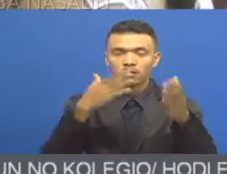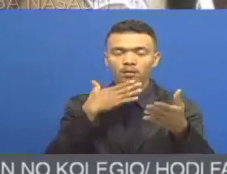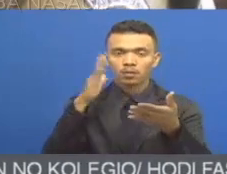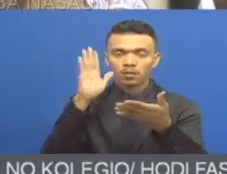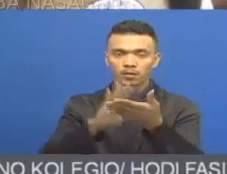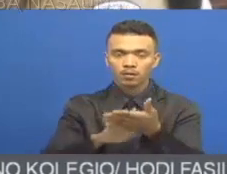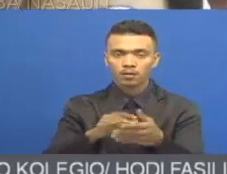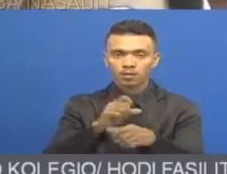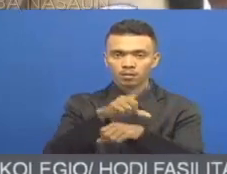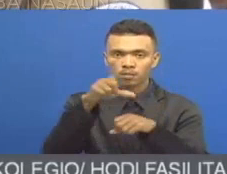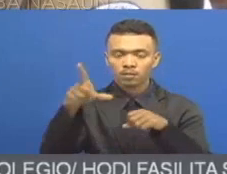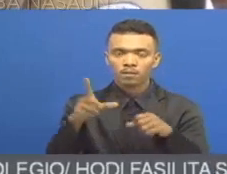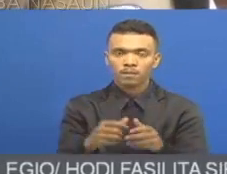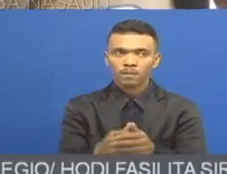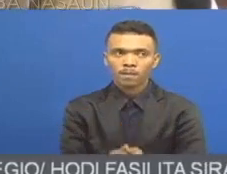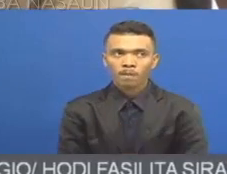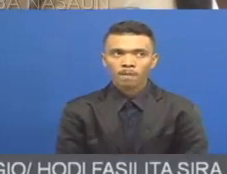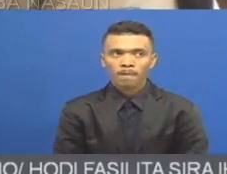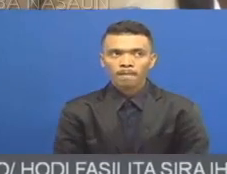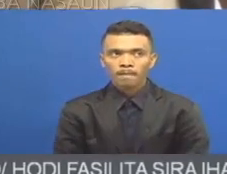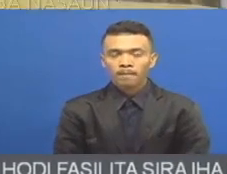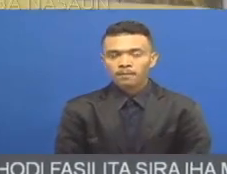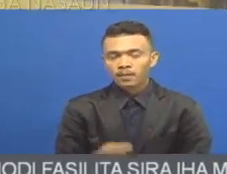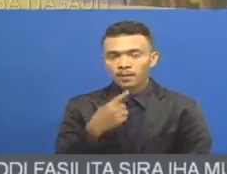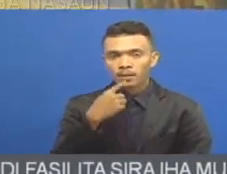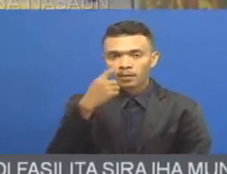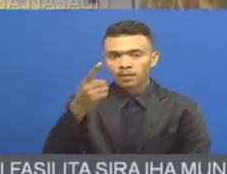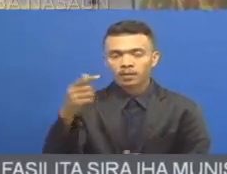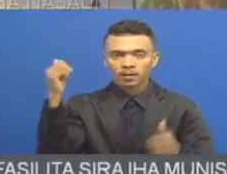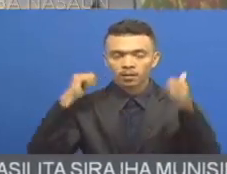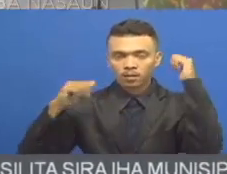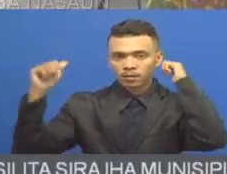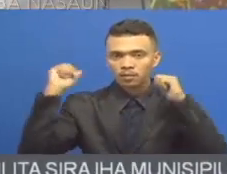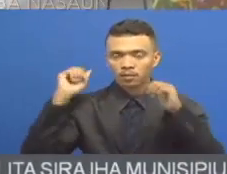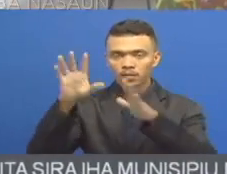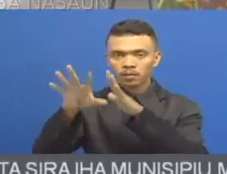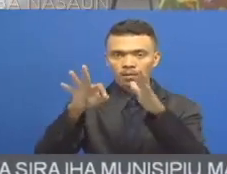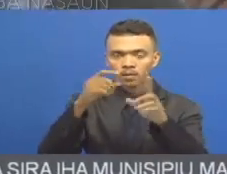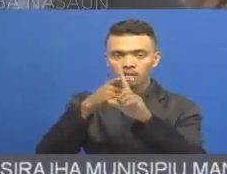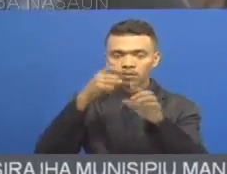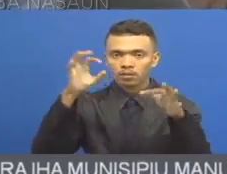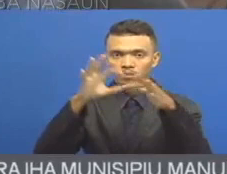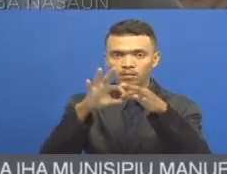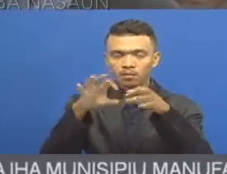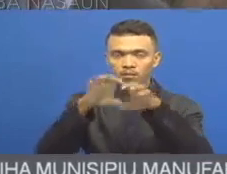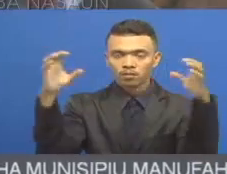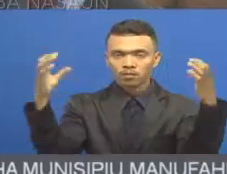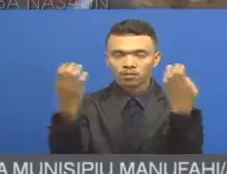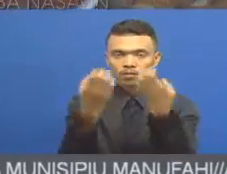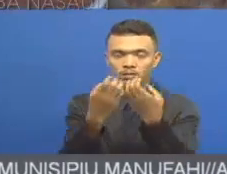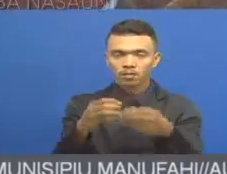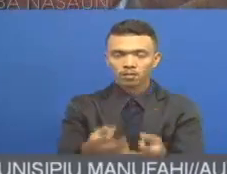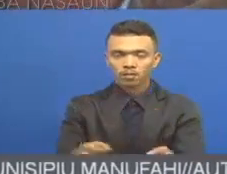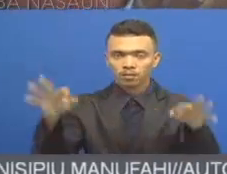social. Sefisuku Riheu, Felisberto Soares Madeira Hateten, atividade nebe retan apreciação husi membro conselho consultivo,